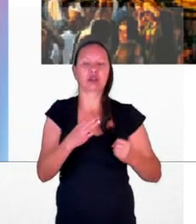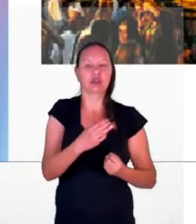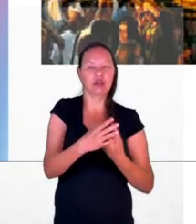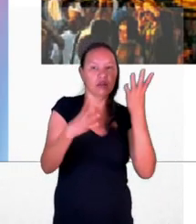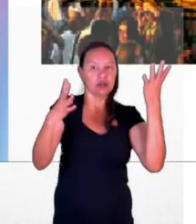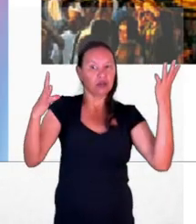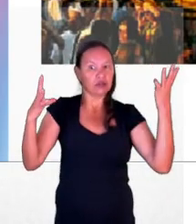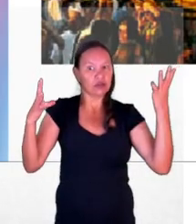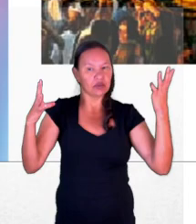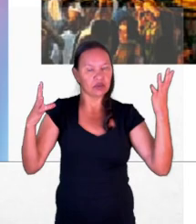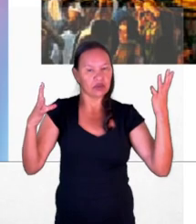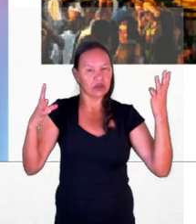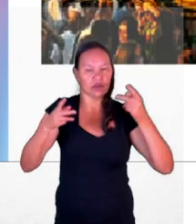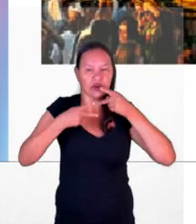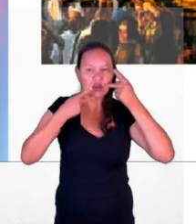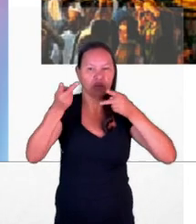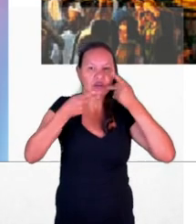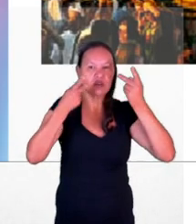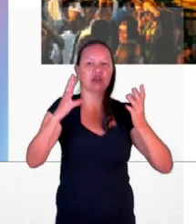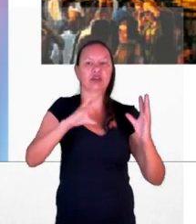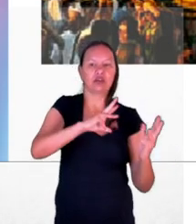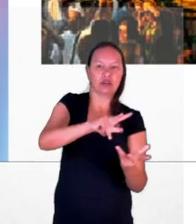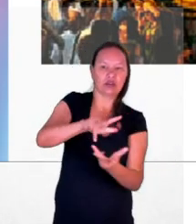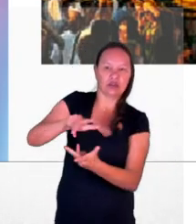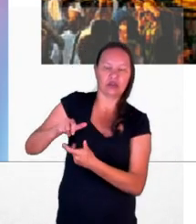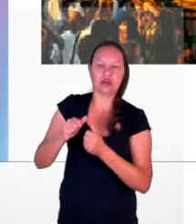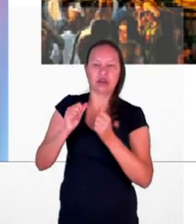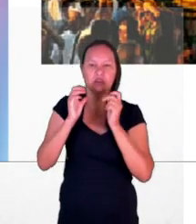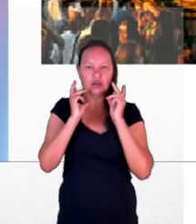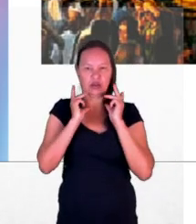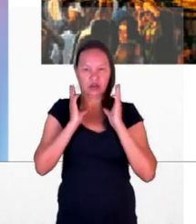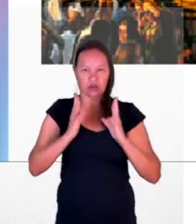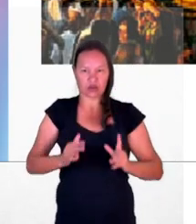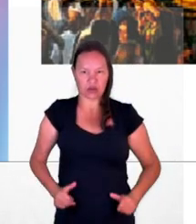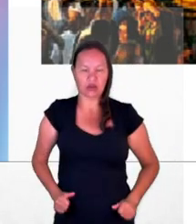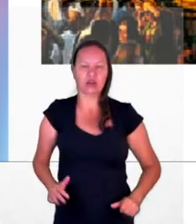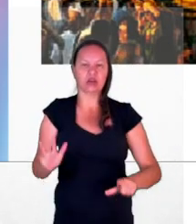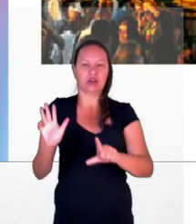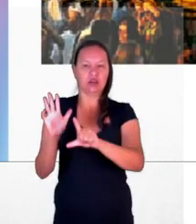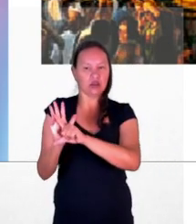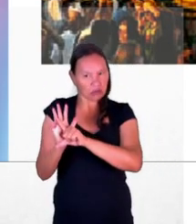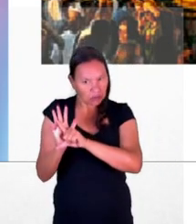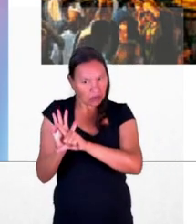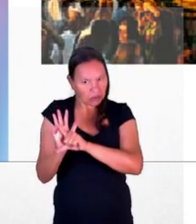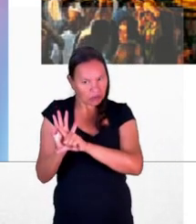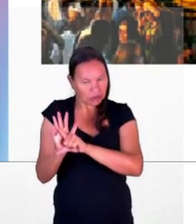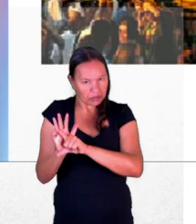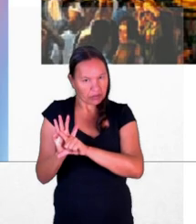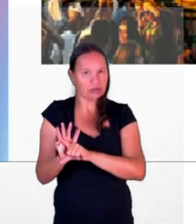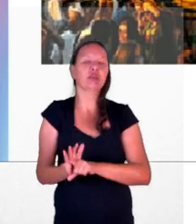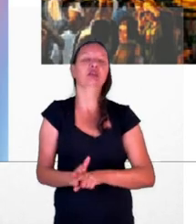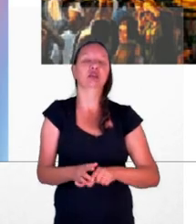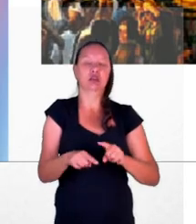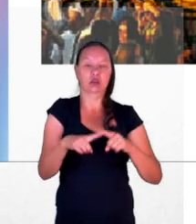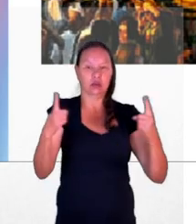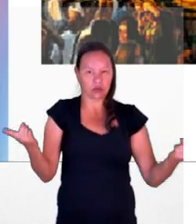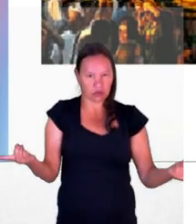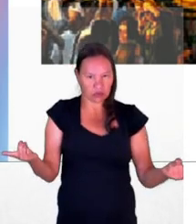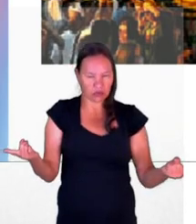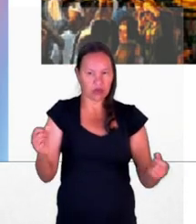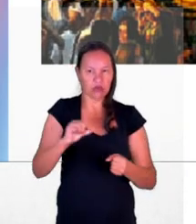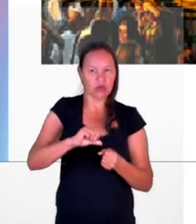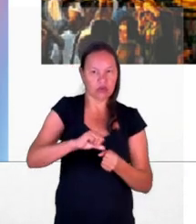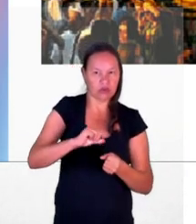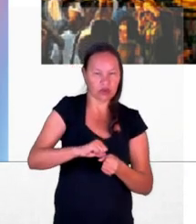a declaração universal dos Direitos Humanos a declaração universal dos direitos humanos quando ela foi